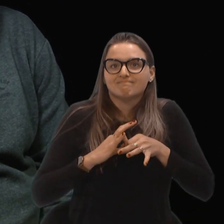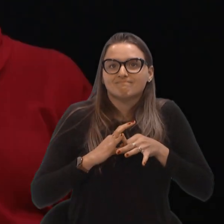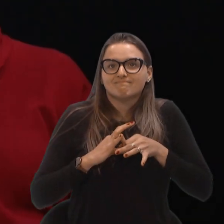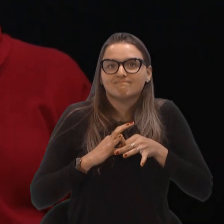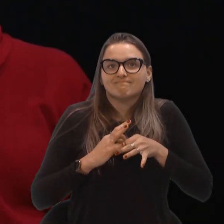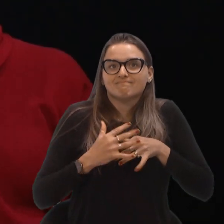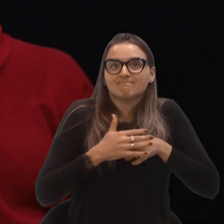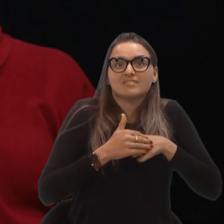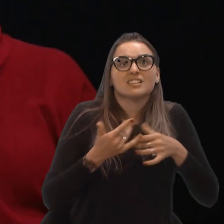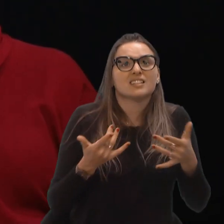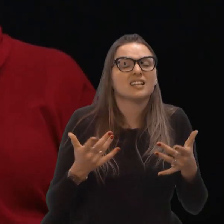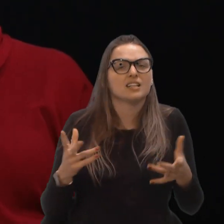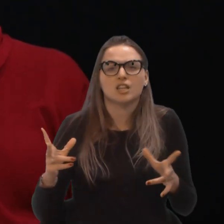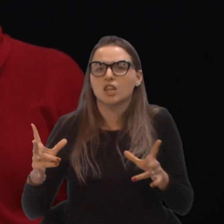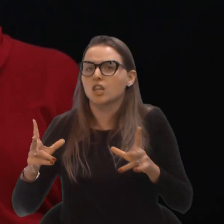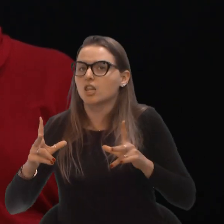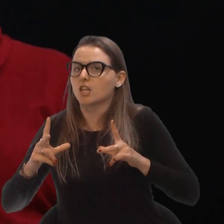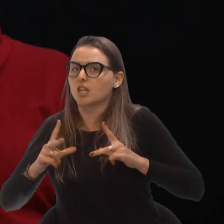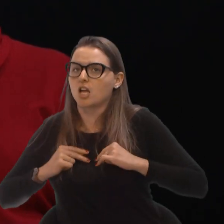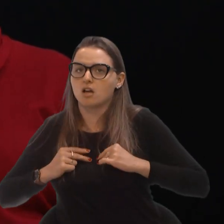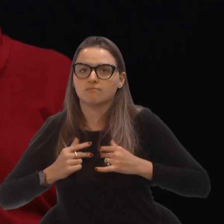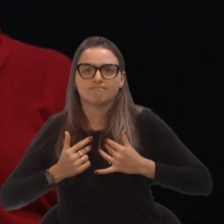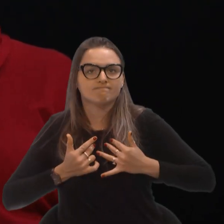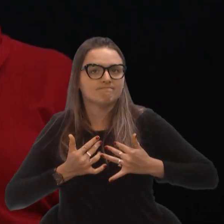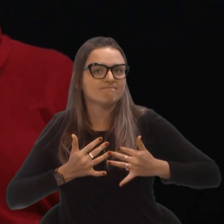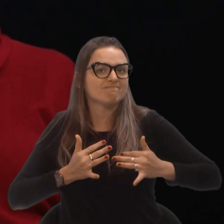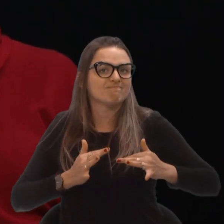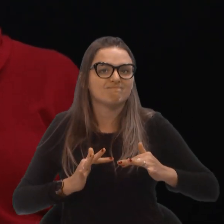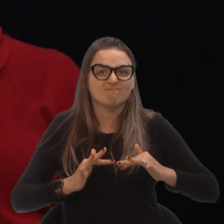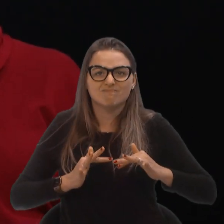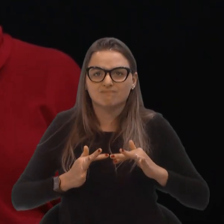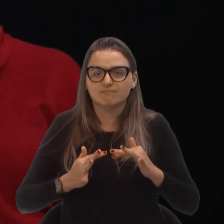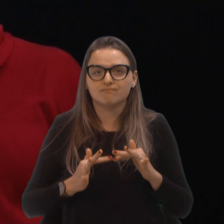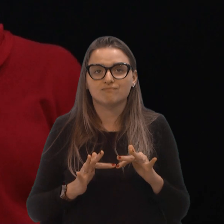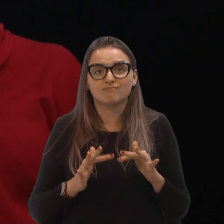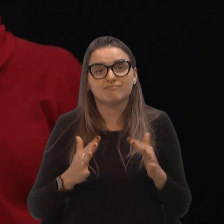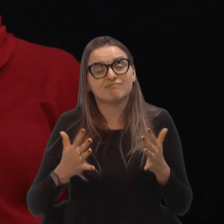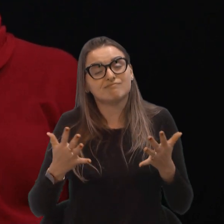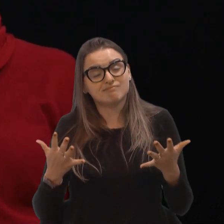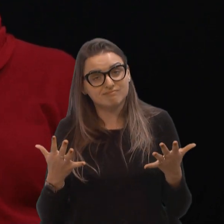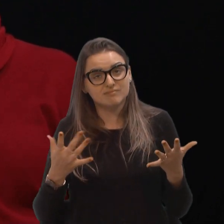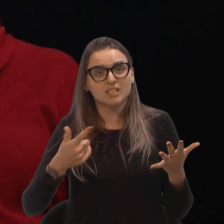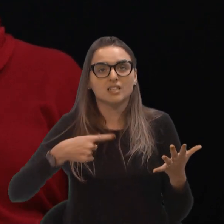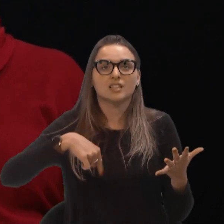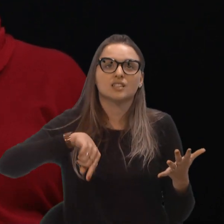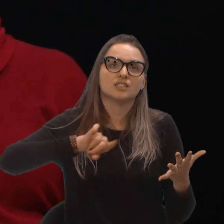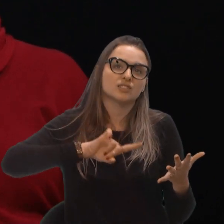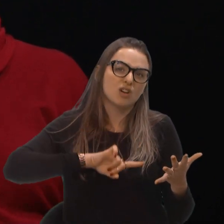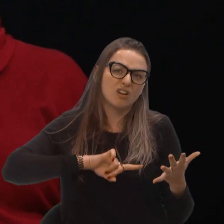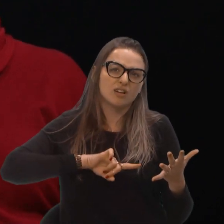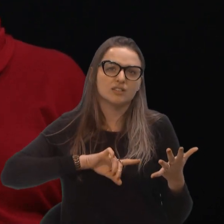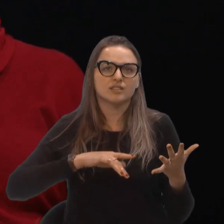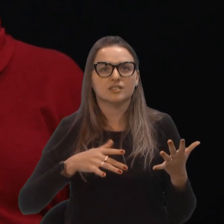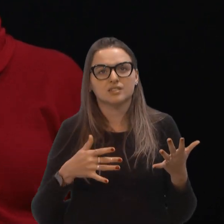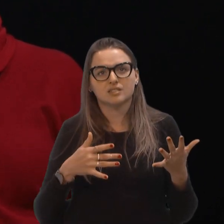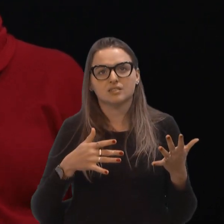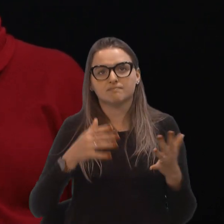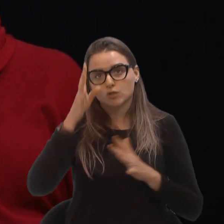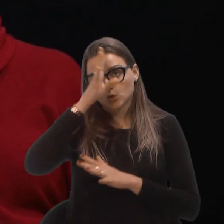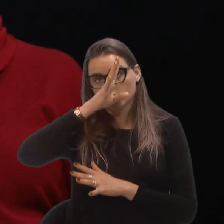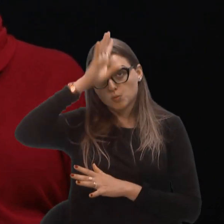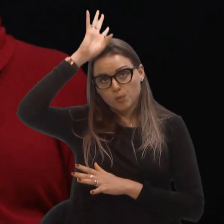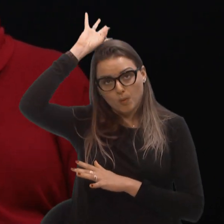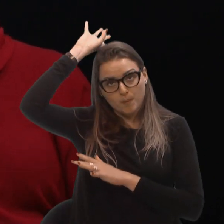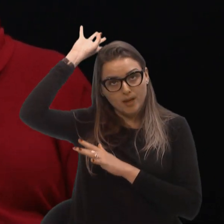né? Nossa, doeu muito, sabe? Aí a gente ficou ali e tá.